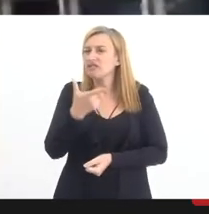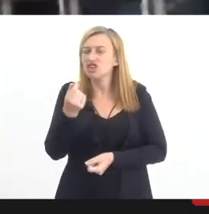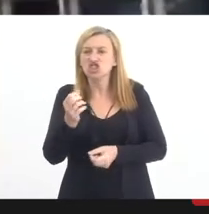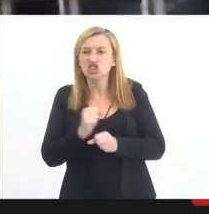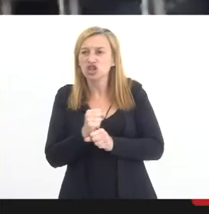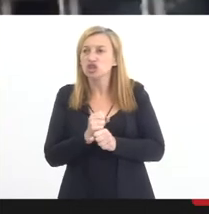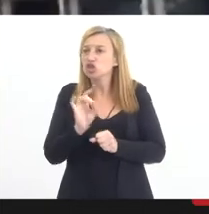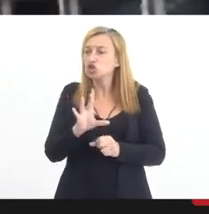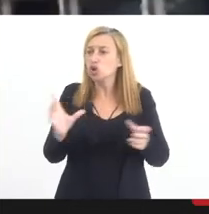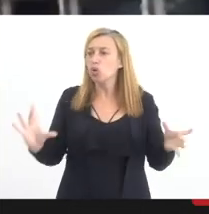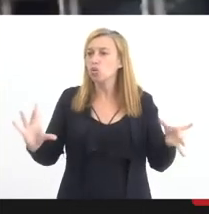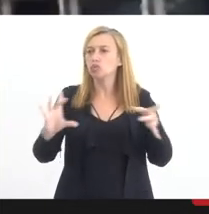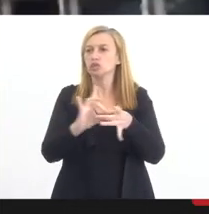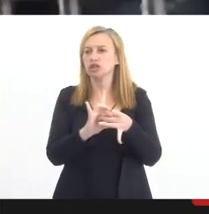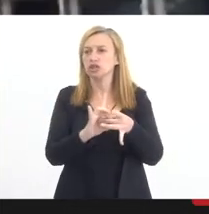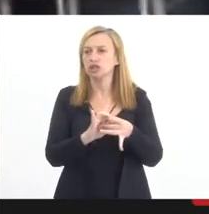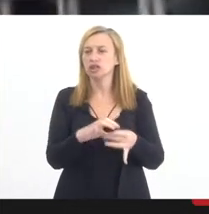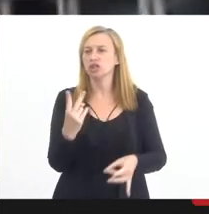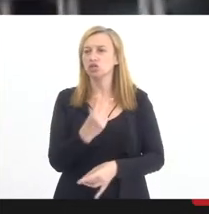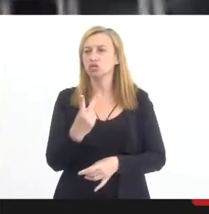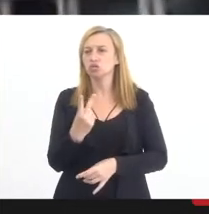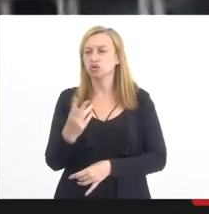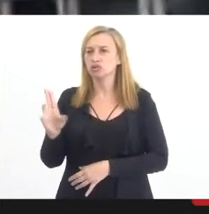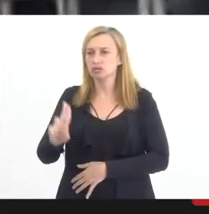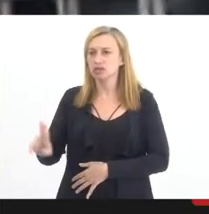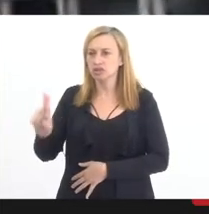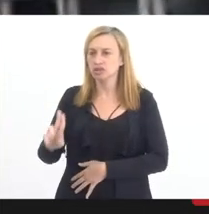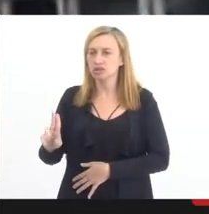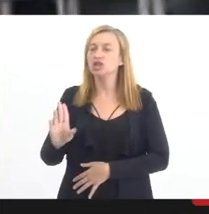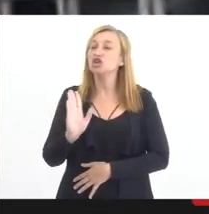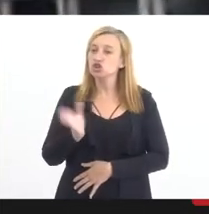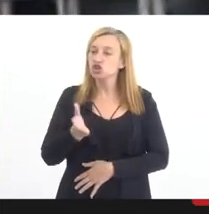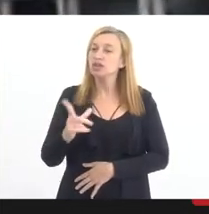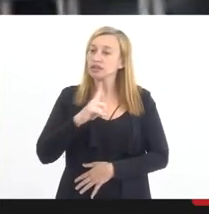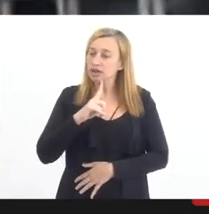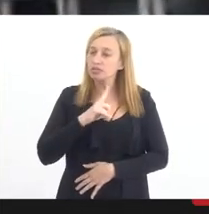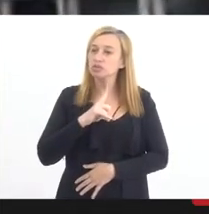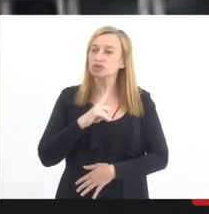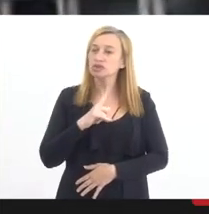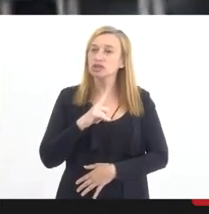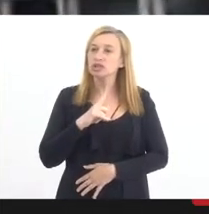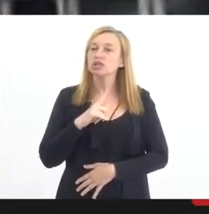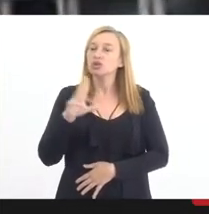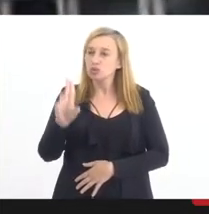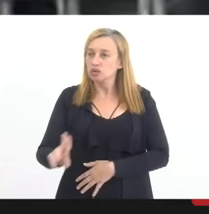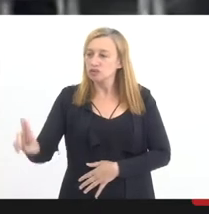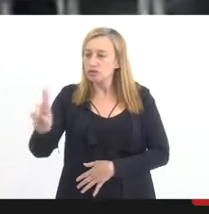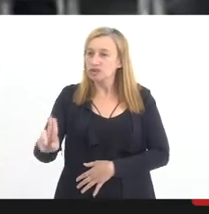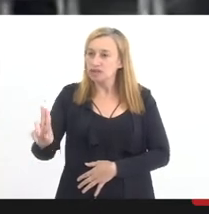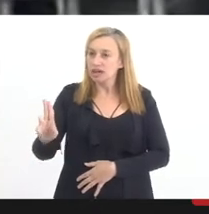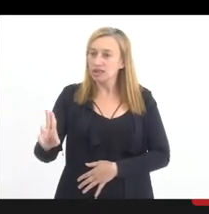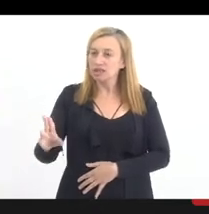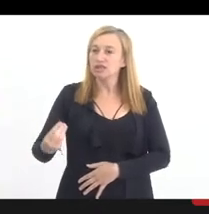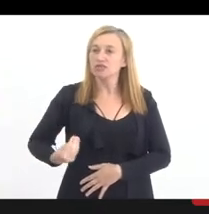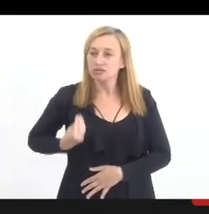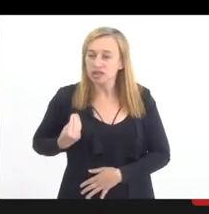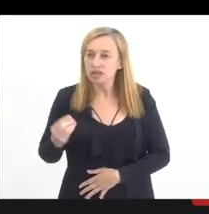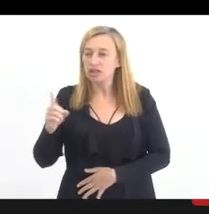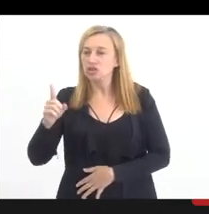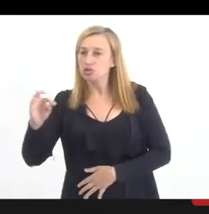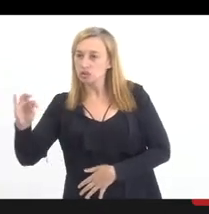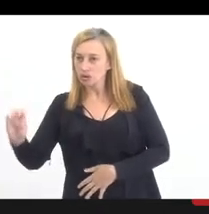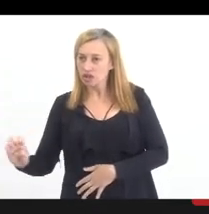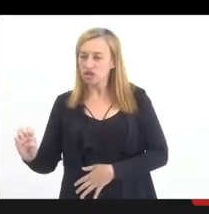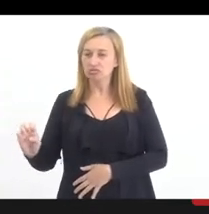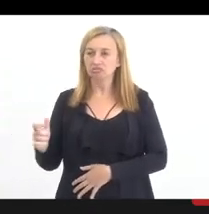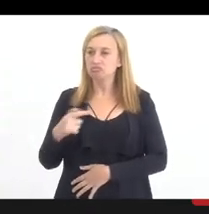só unir as duas que, a partir da União, nós já teremos essa universidade presente na Zona Oeste.